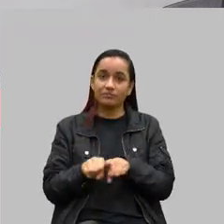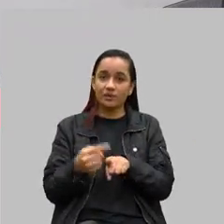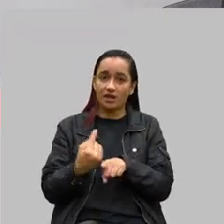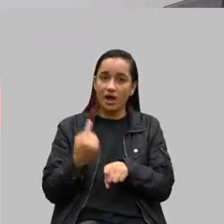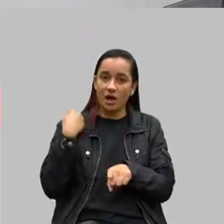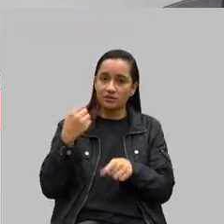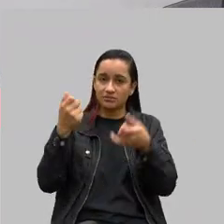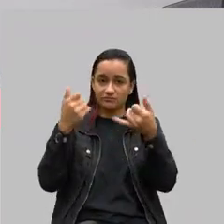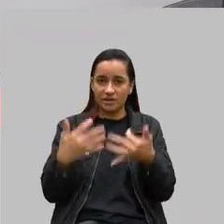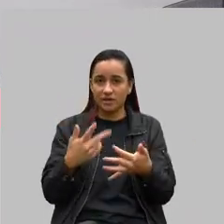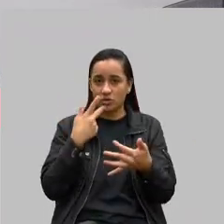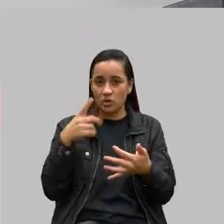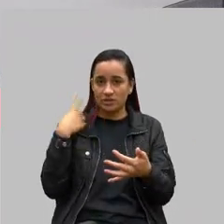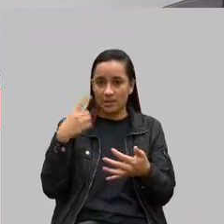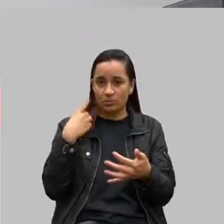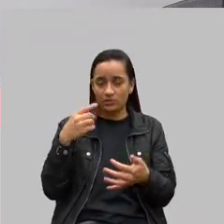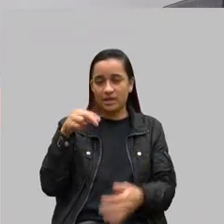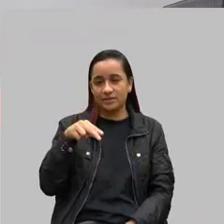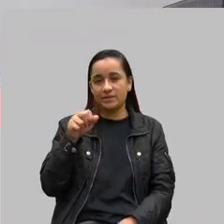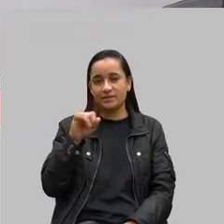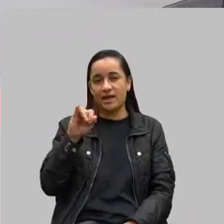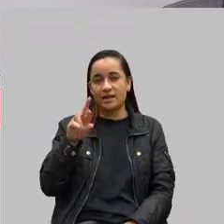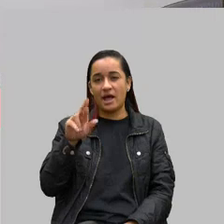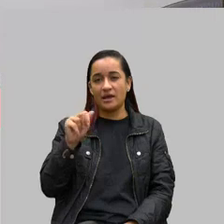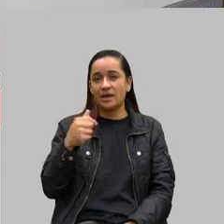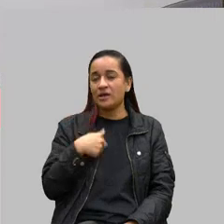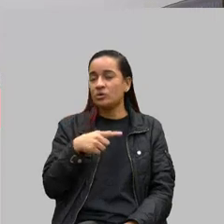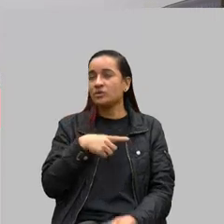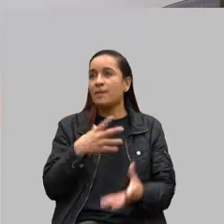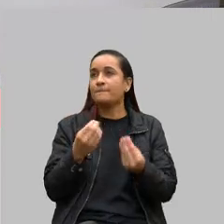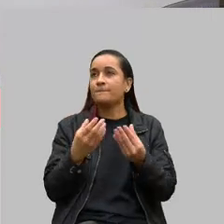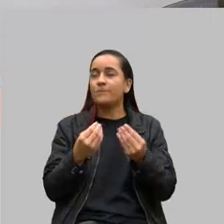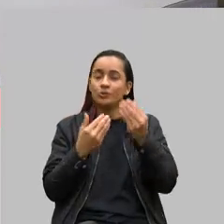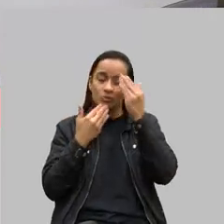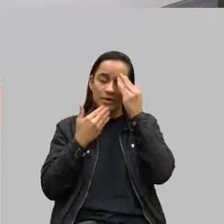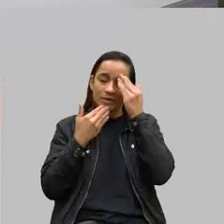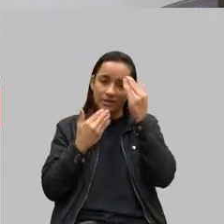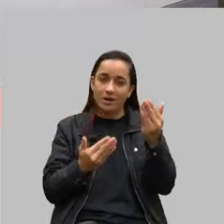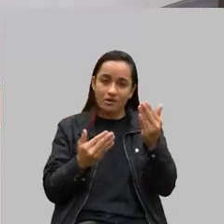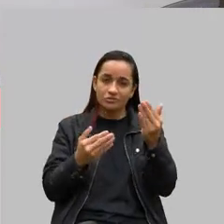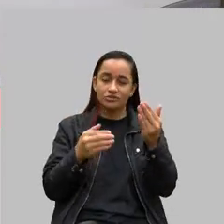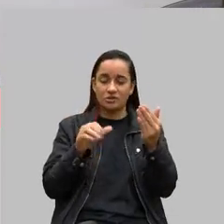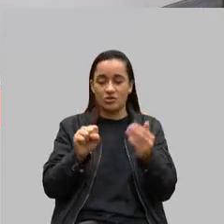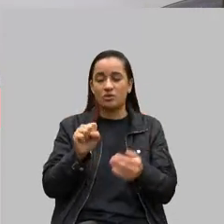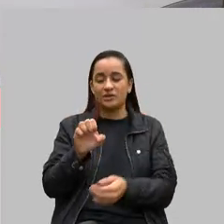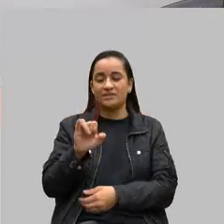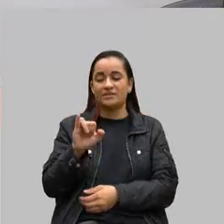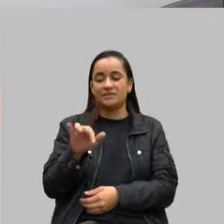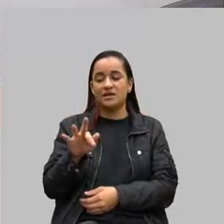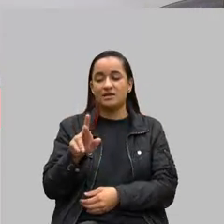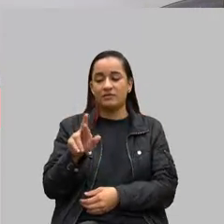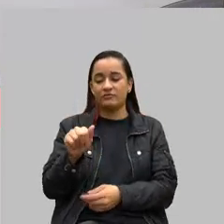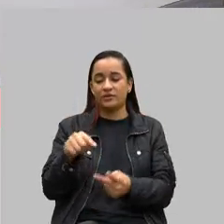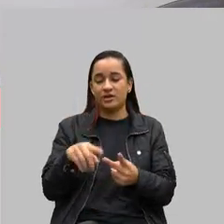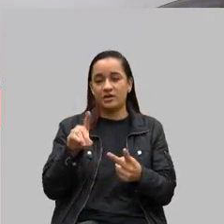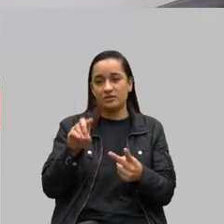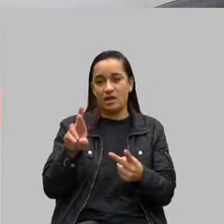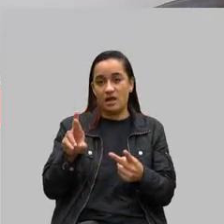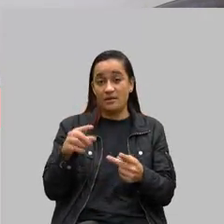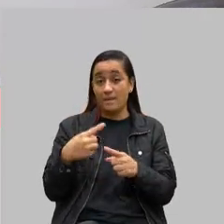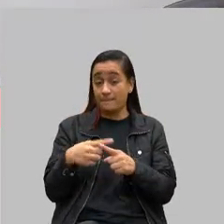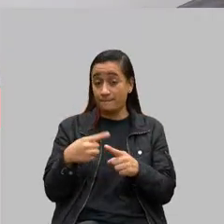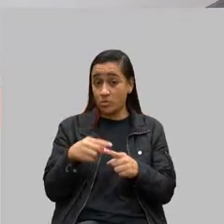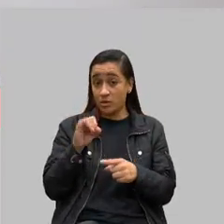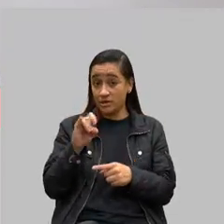naara que eu tenho muito que agradecer a c infra udr porque se a gente eu acompanhava